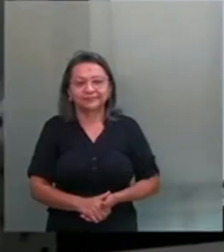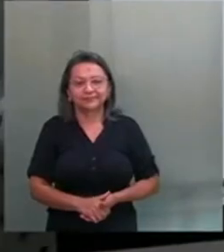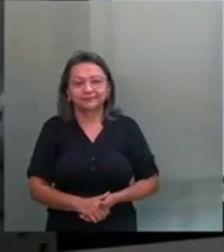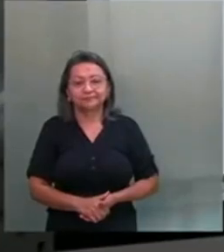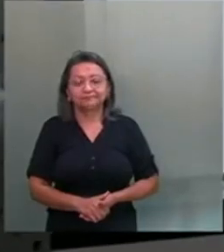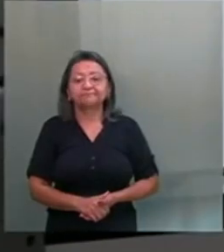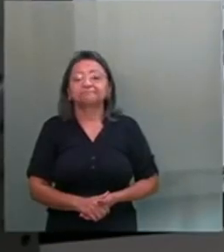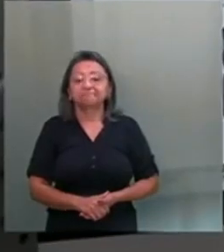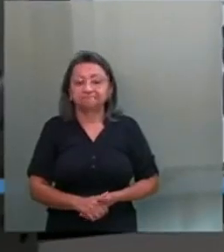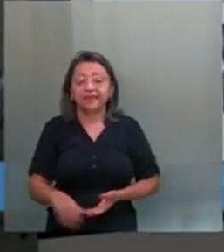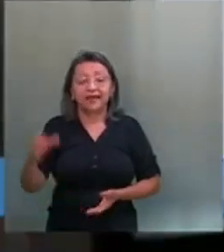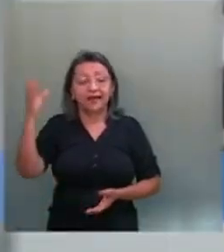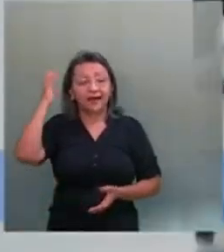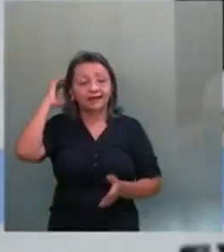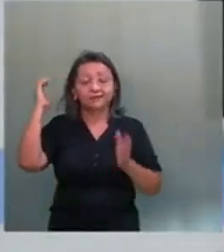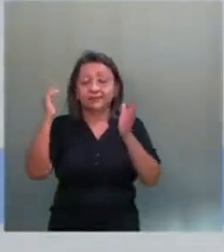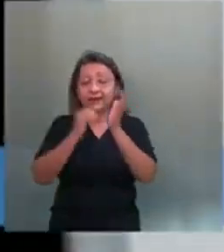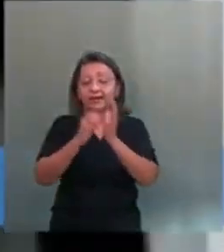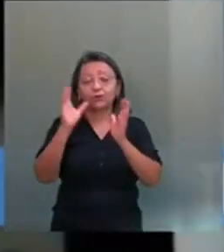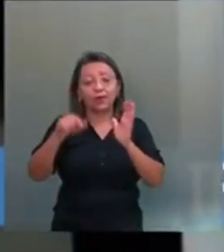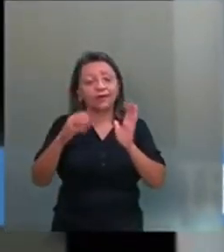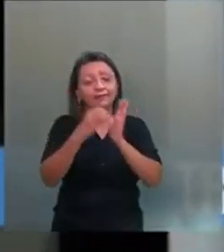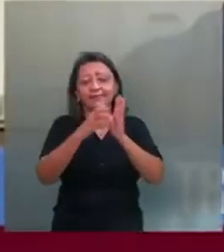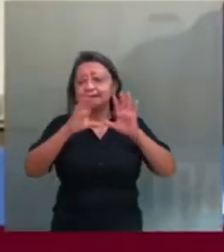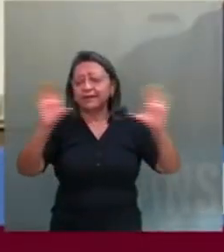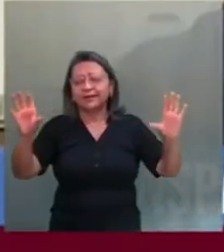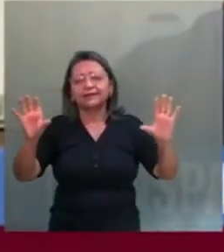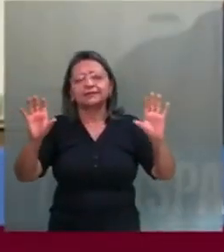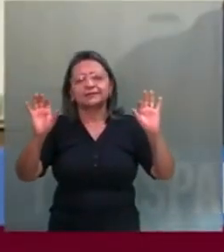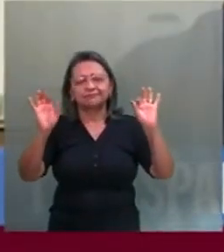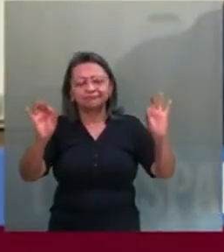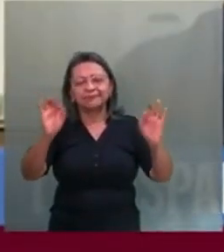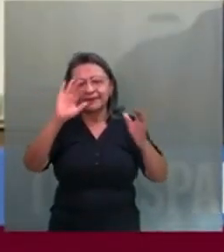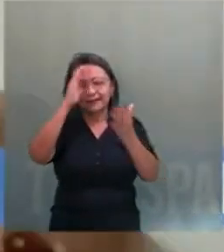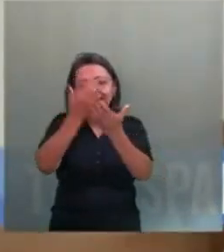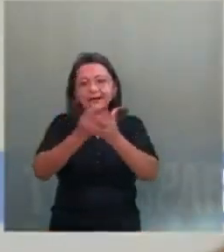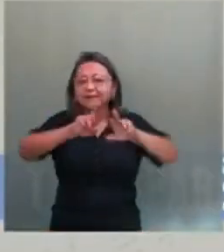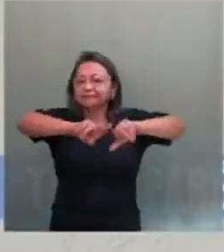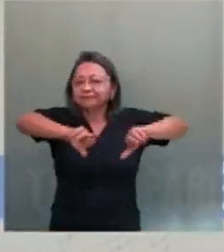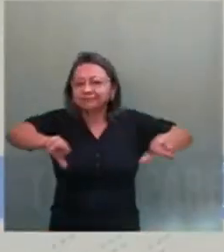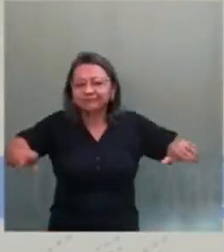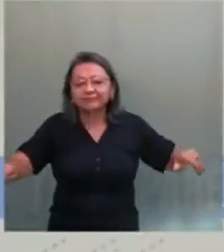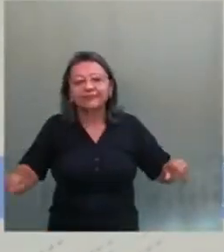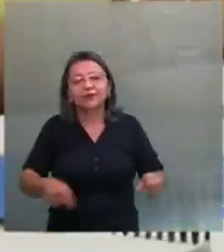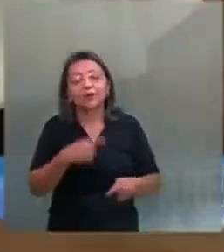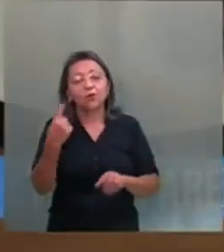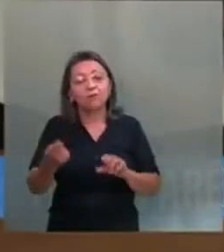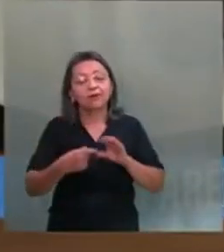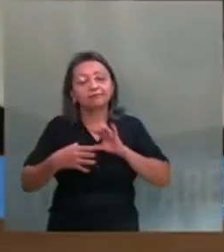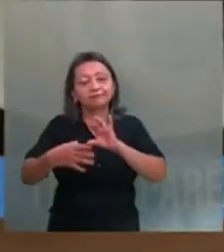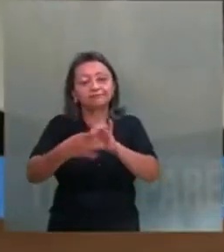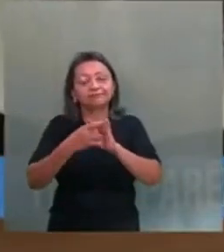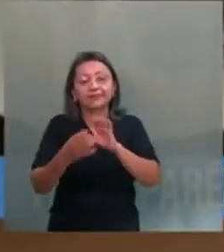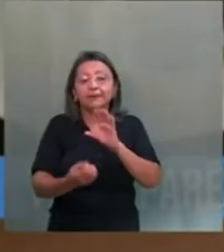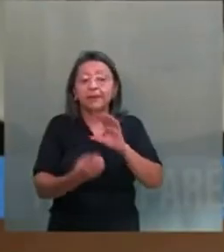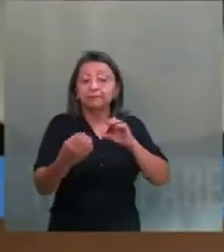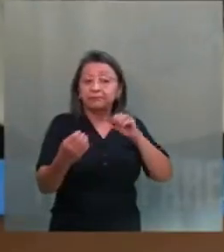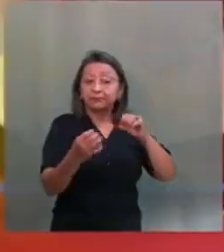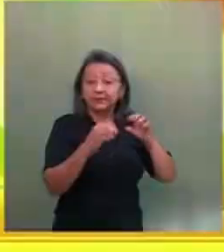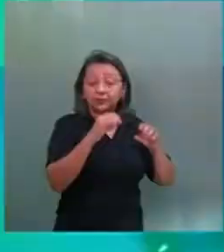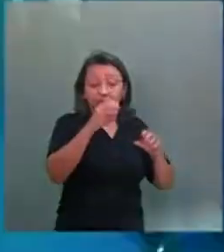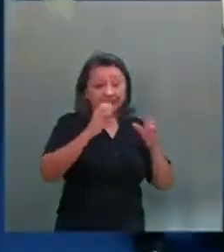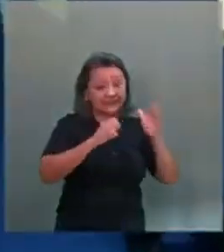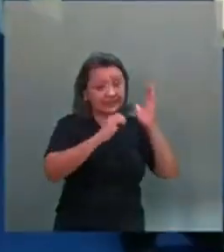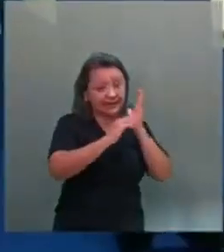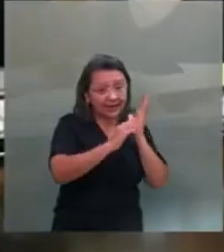A Agência Senado é transparência, credibilidade e pluralismo. Uma ponte entre o Senado e os